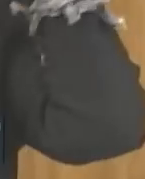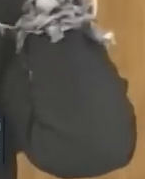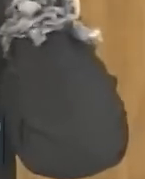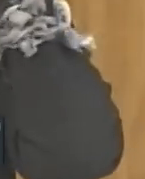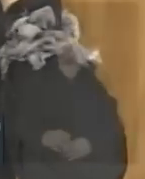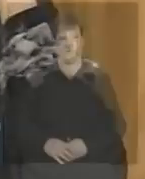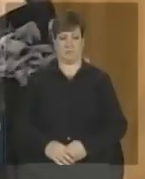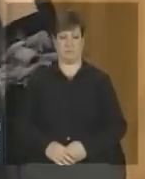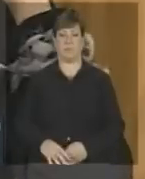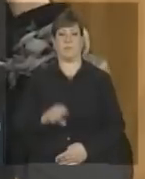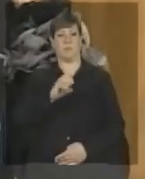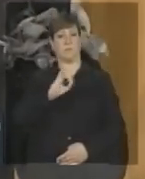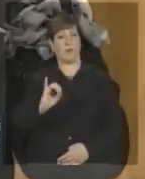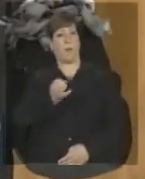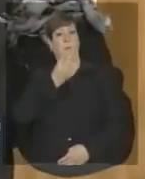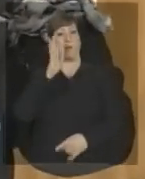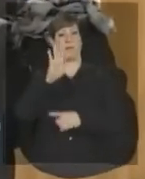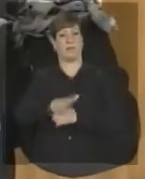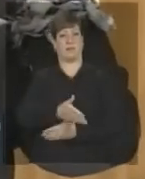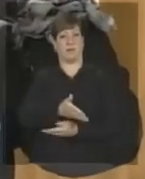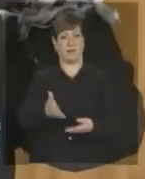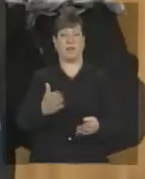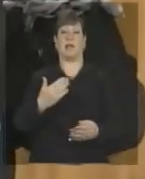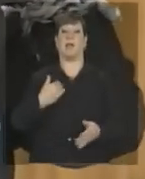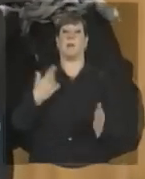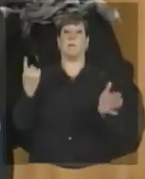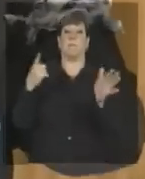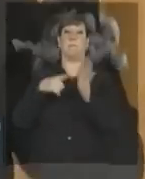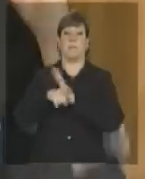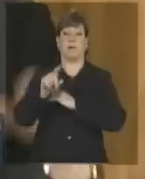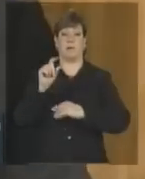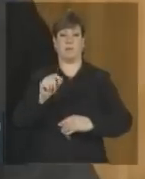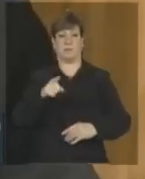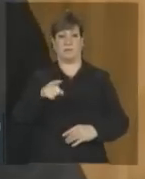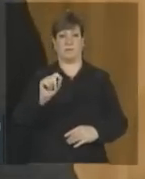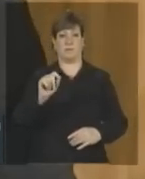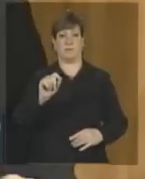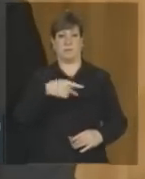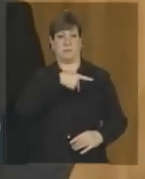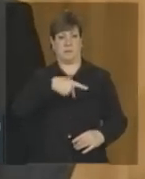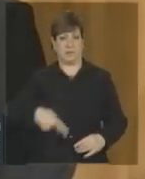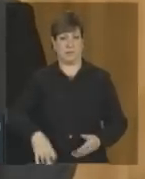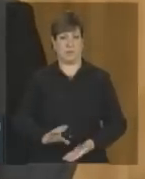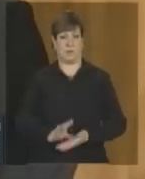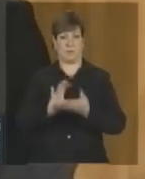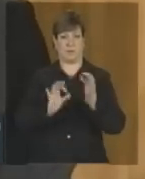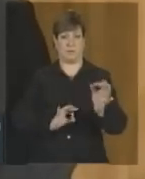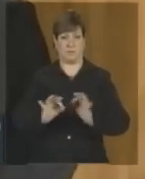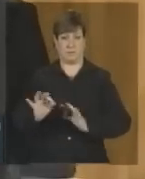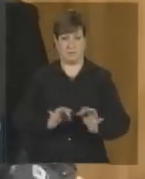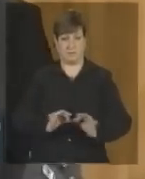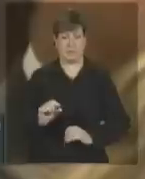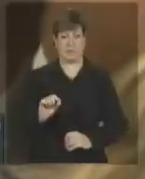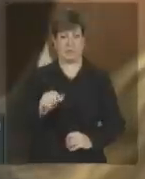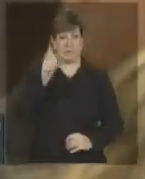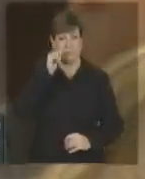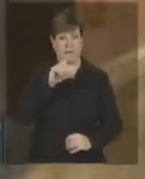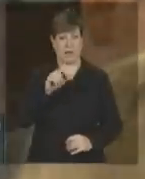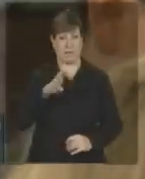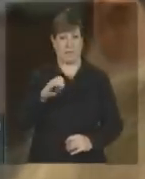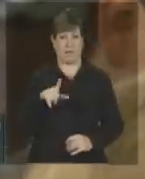Olá, boa tarde. A minha pergunta para a presidenta do Conselho de Administração da Transparência Internacional, a senhora